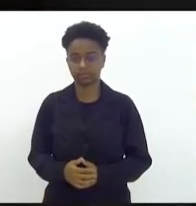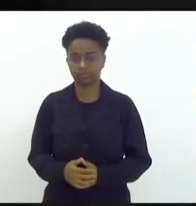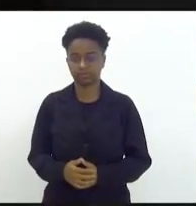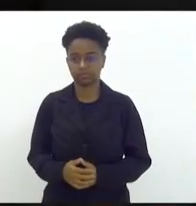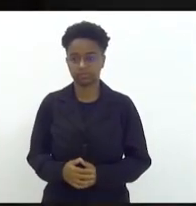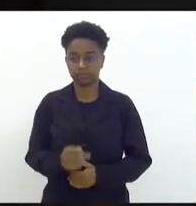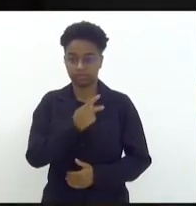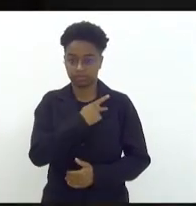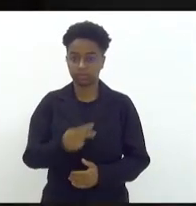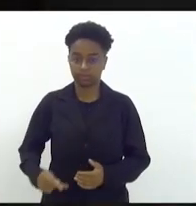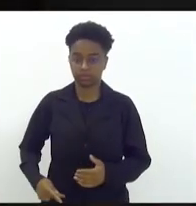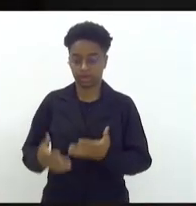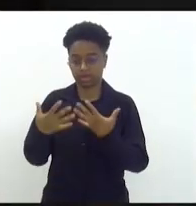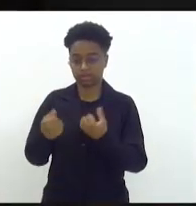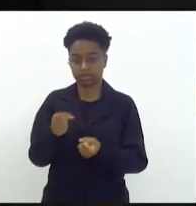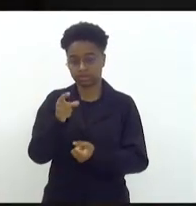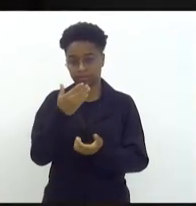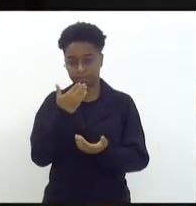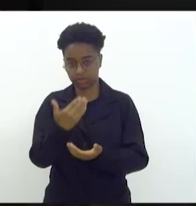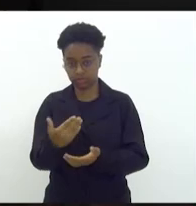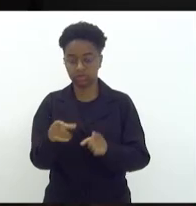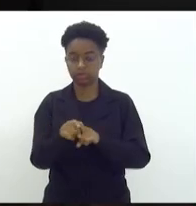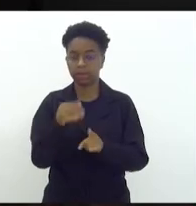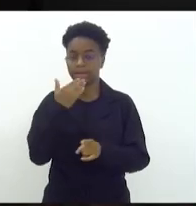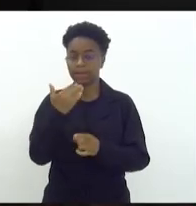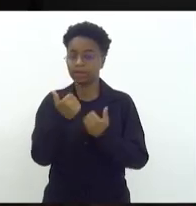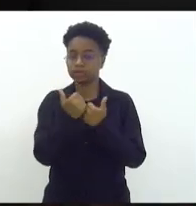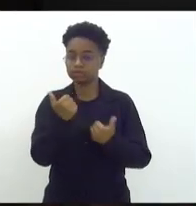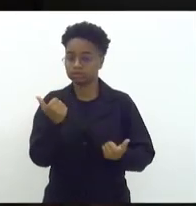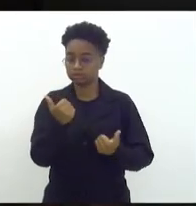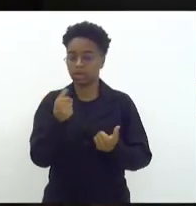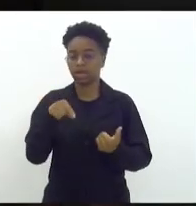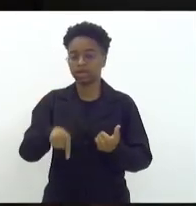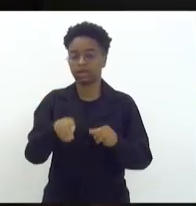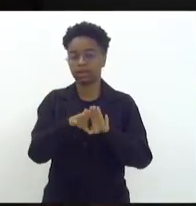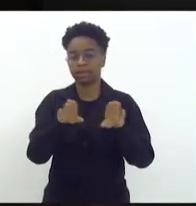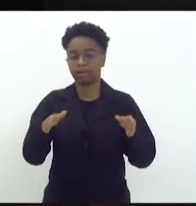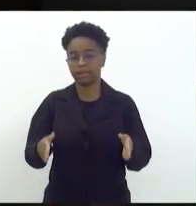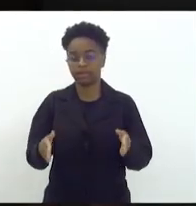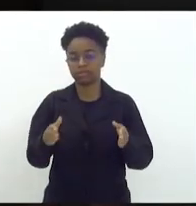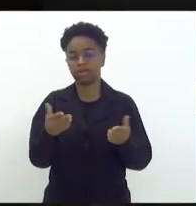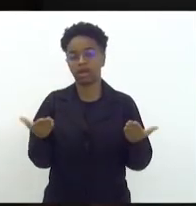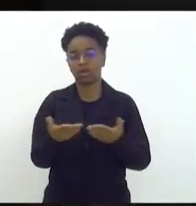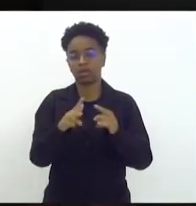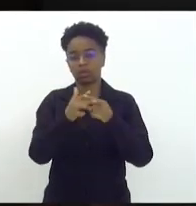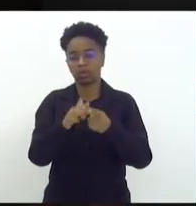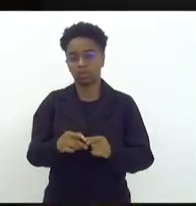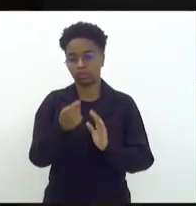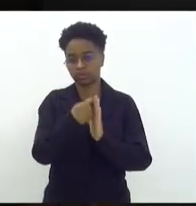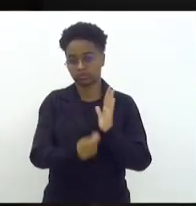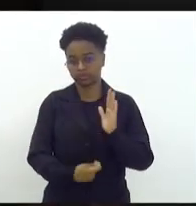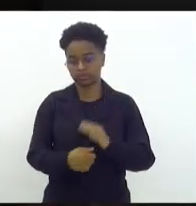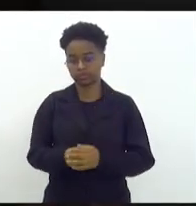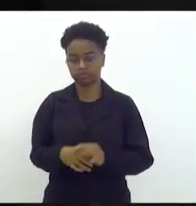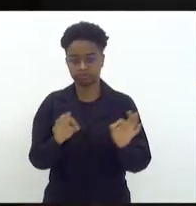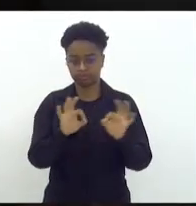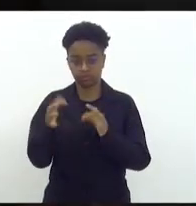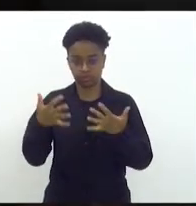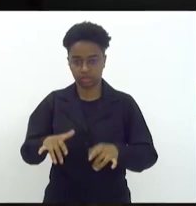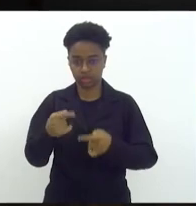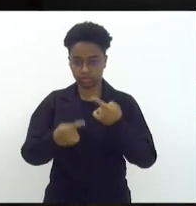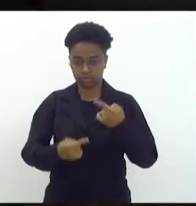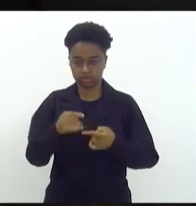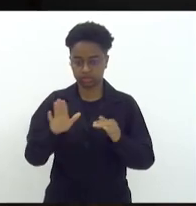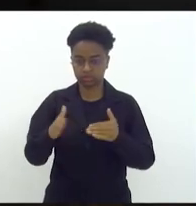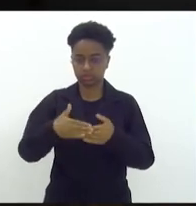defere o pedido de vossa excelência e pede a assessoria da mesa para fazer essa correção. Não havendo mais o que queira